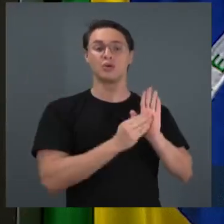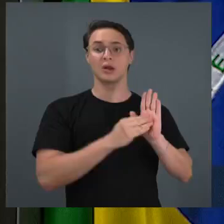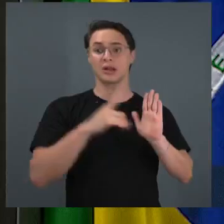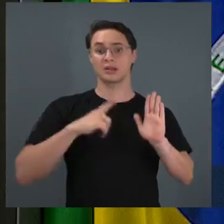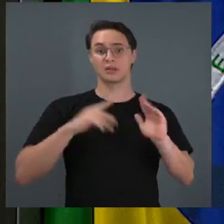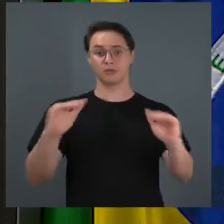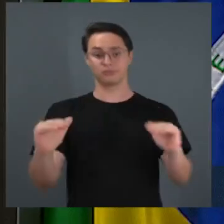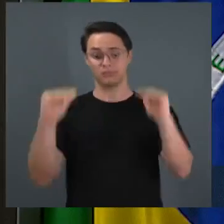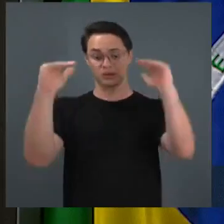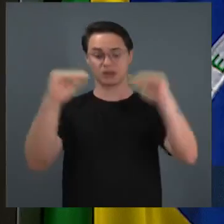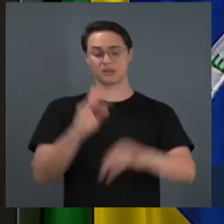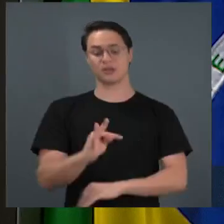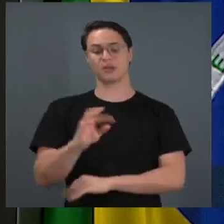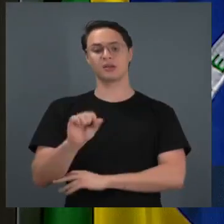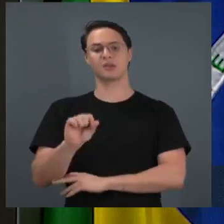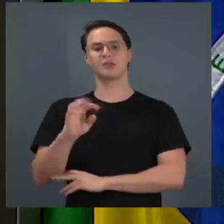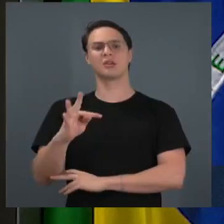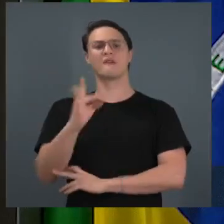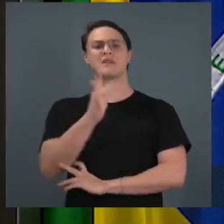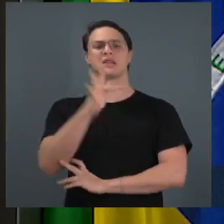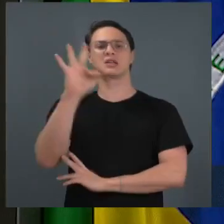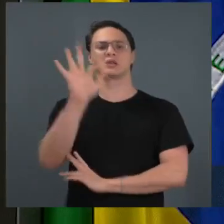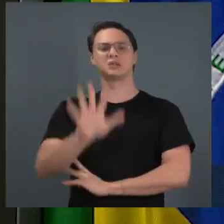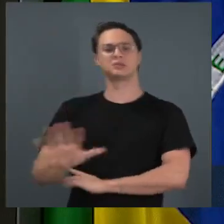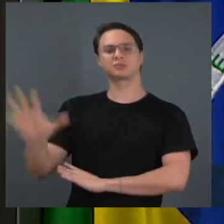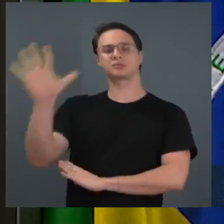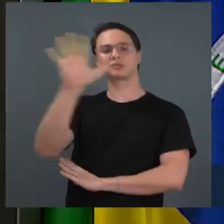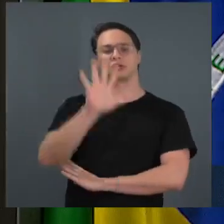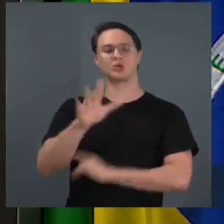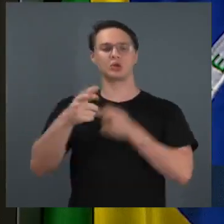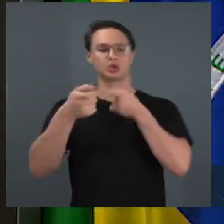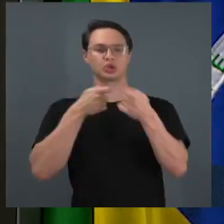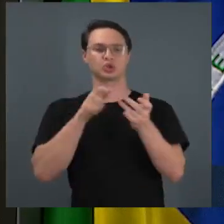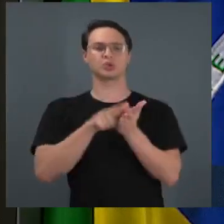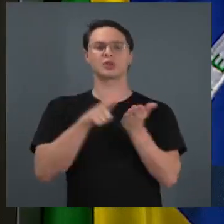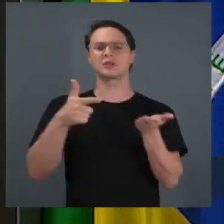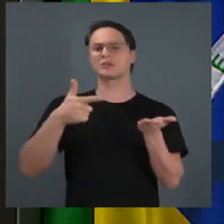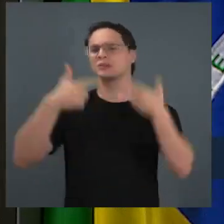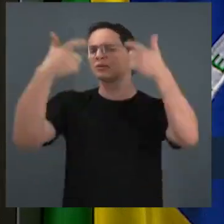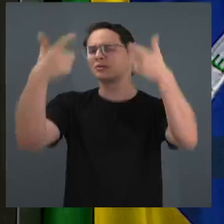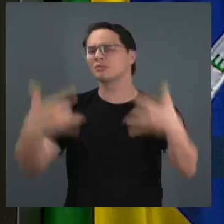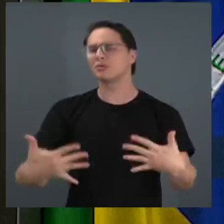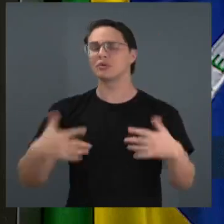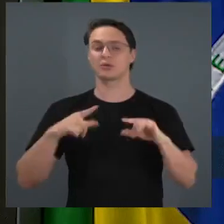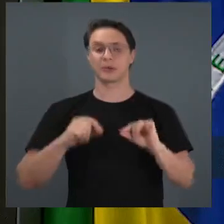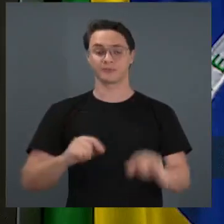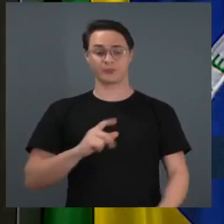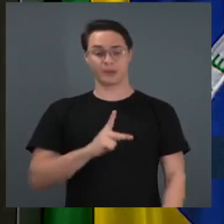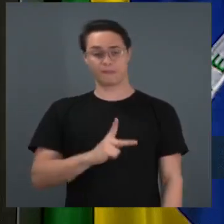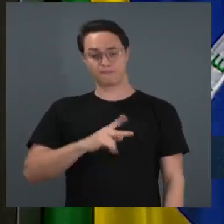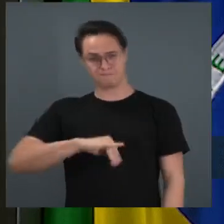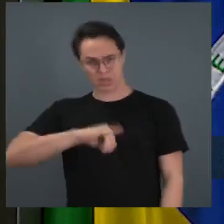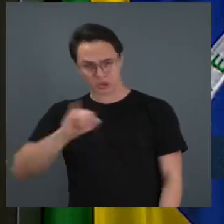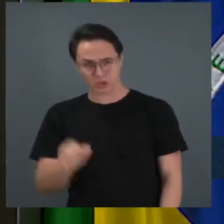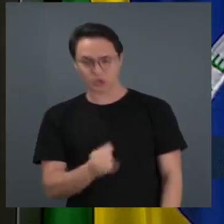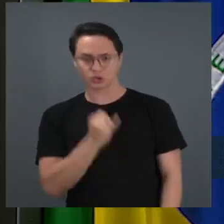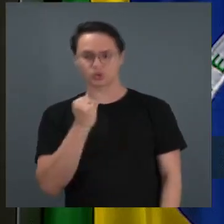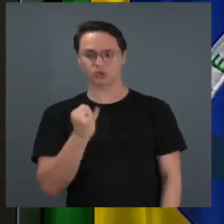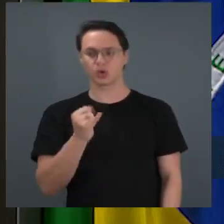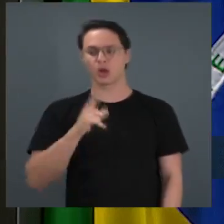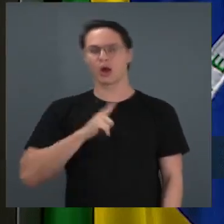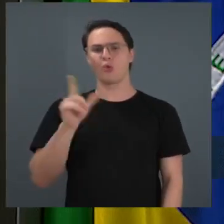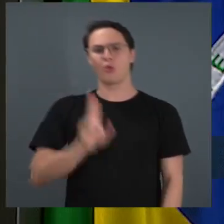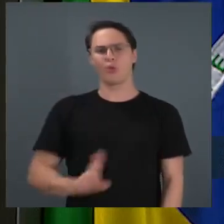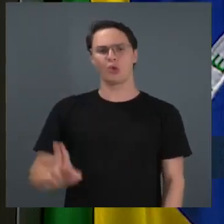do Trabalho, a Federação Nacional dos Jornalistas argumenta que a pejotização tem sido usada